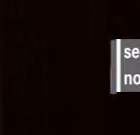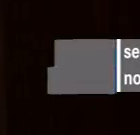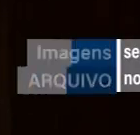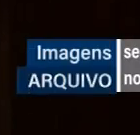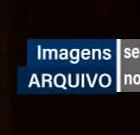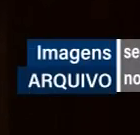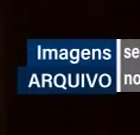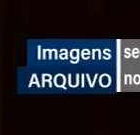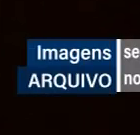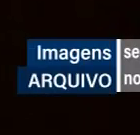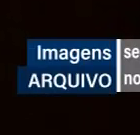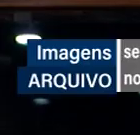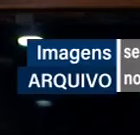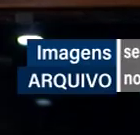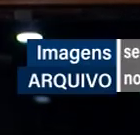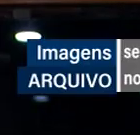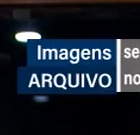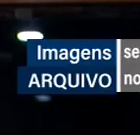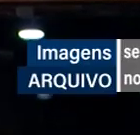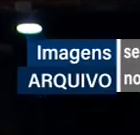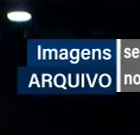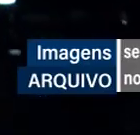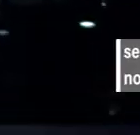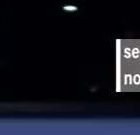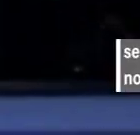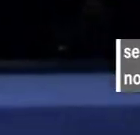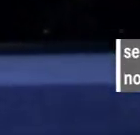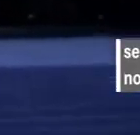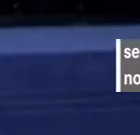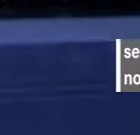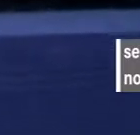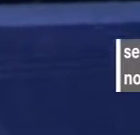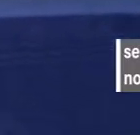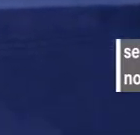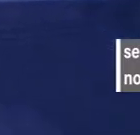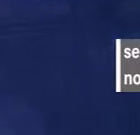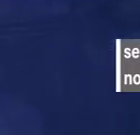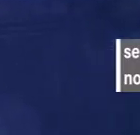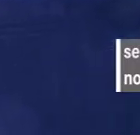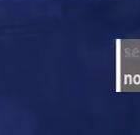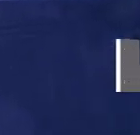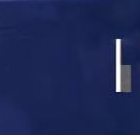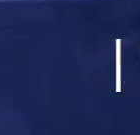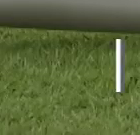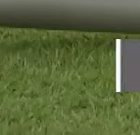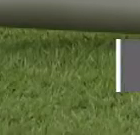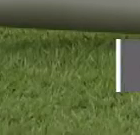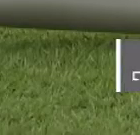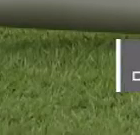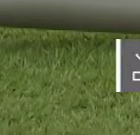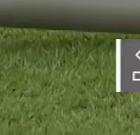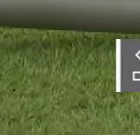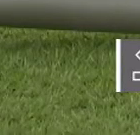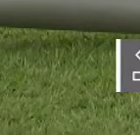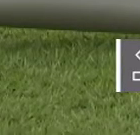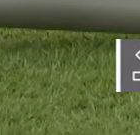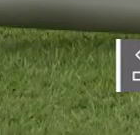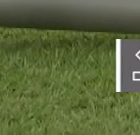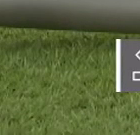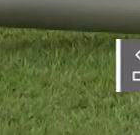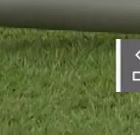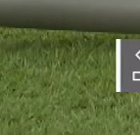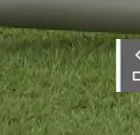95 foi nomeado para atuar como secretário-geral da mesa cargo que ocupou até 2007 quando foi indicado